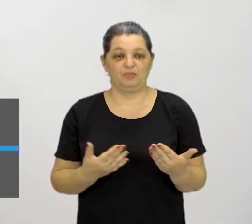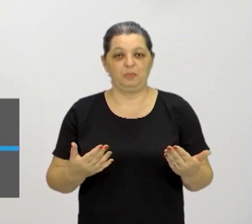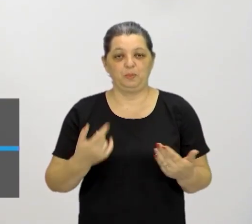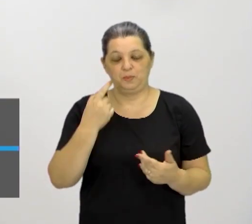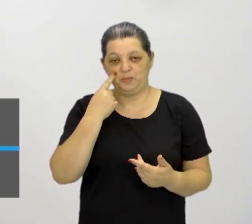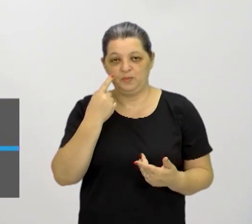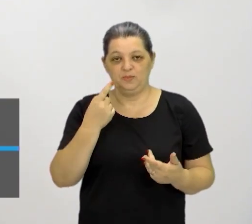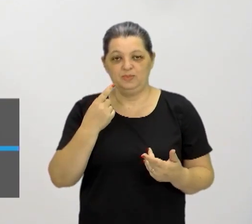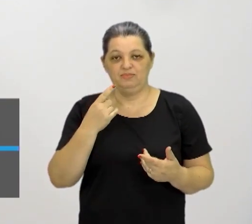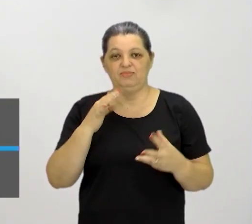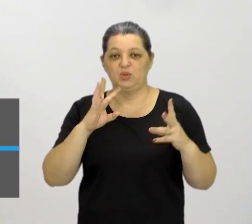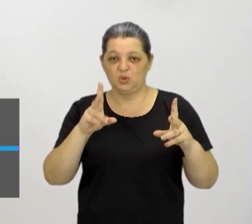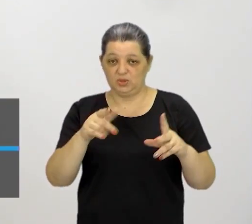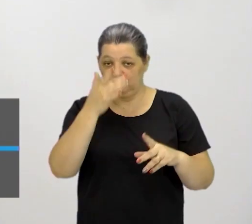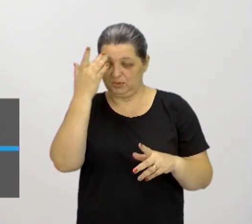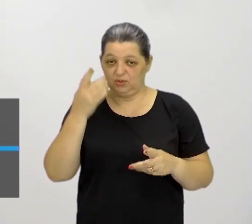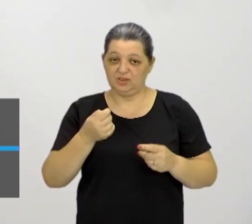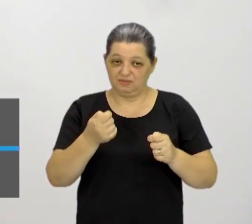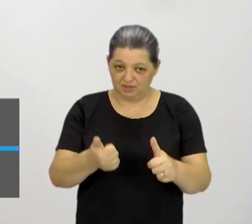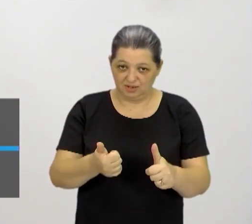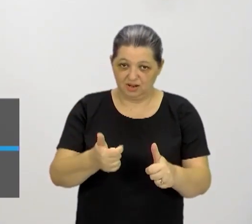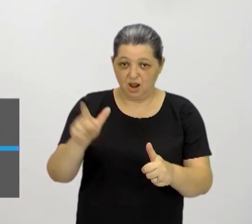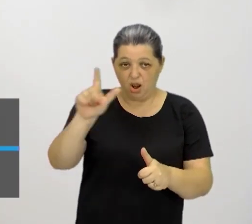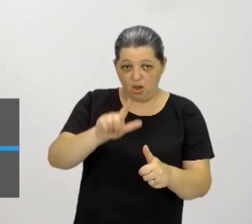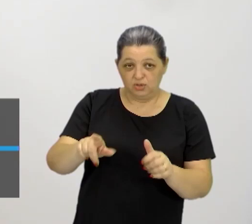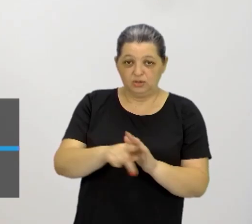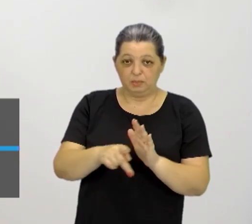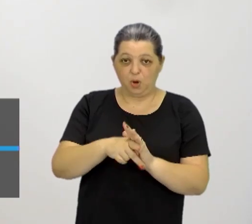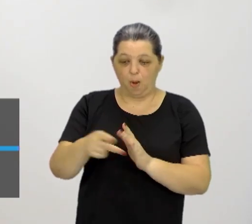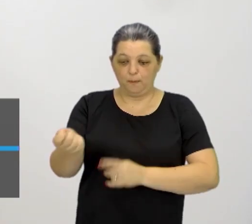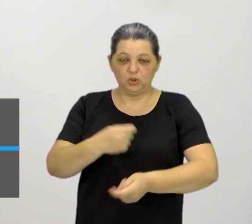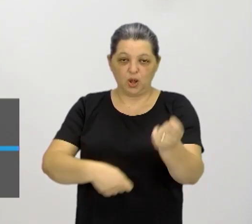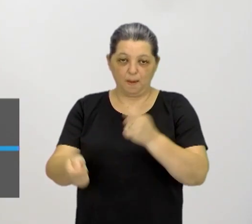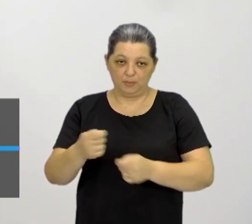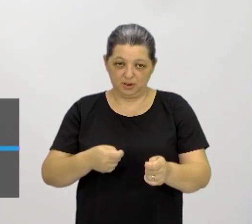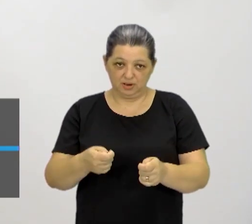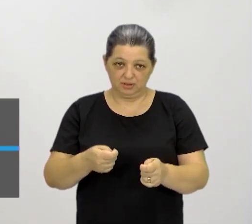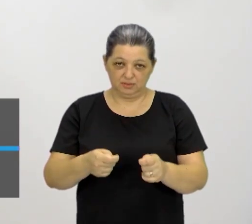serão favorecidos dentro dessa lógica capitalista. E aí,